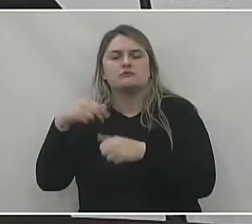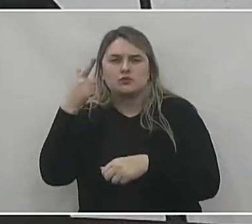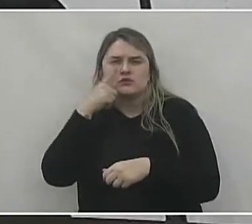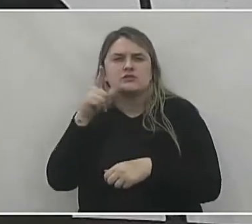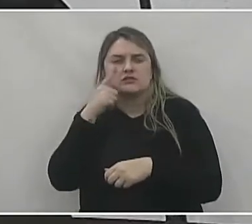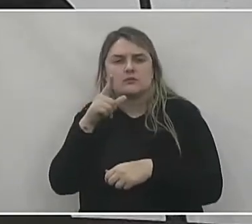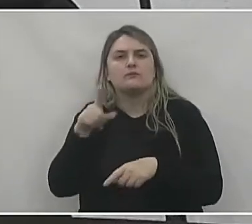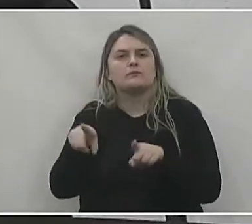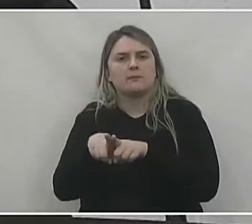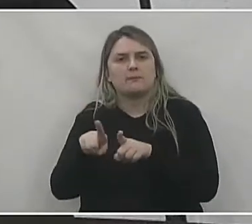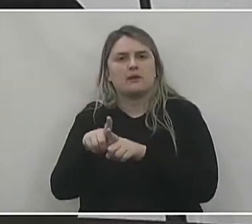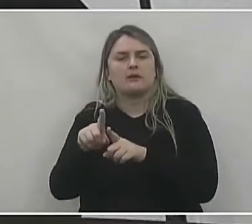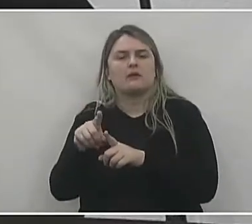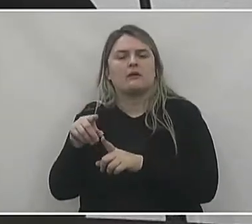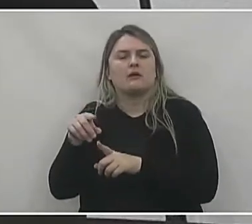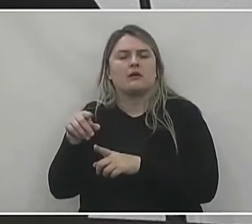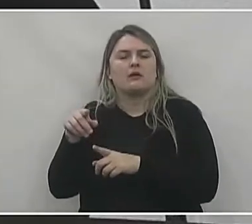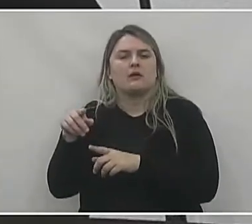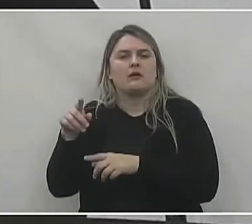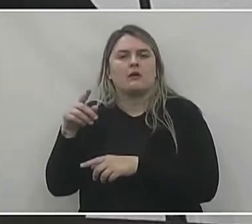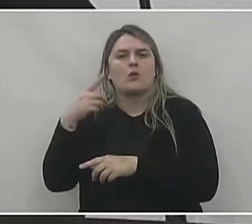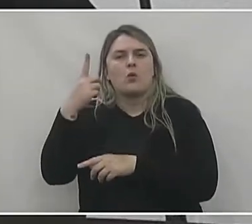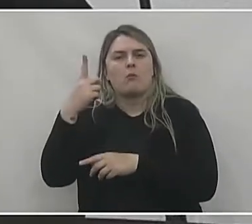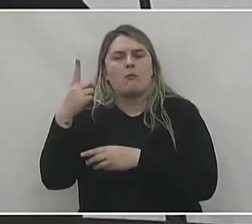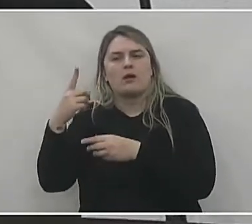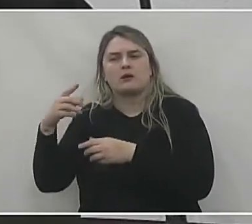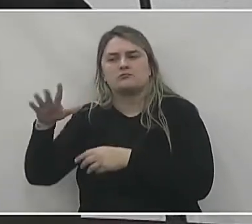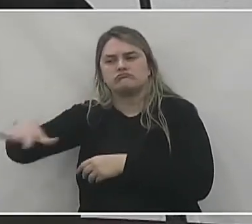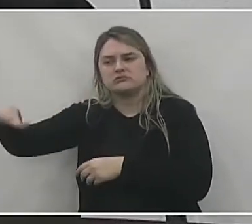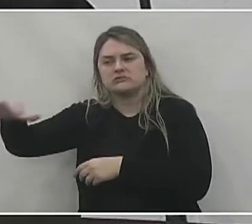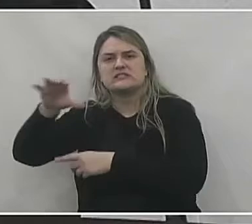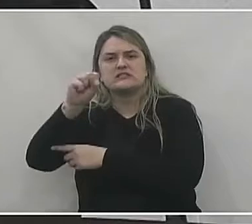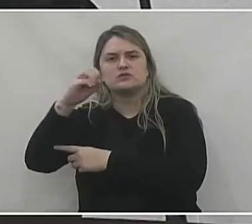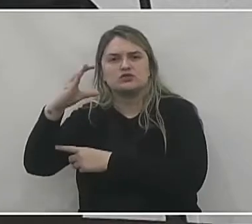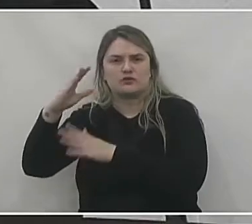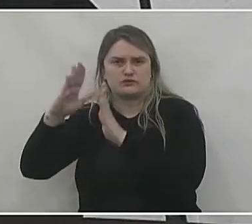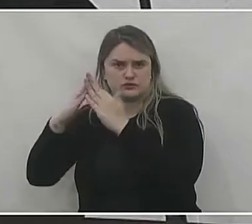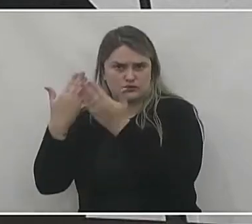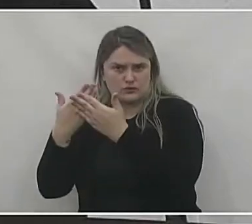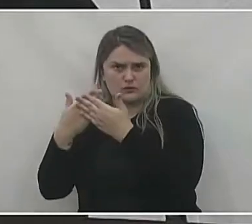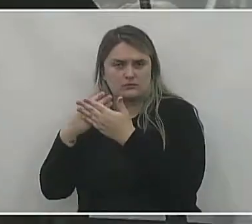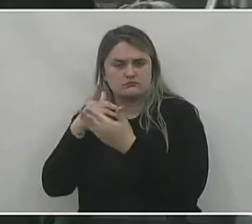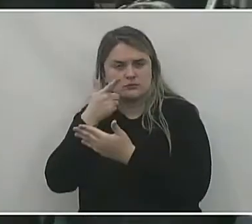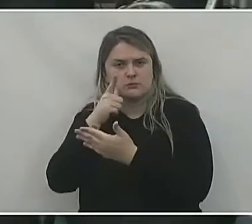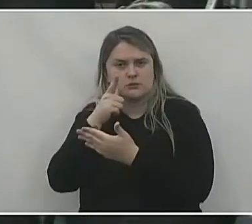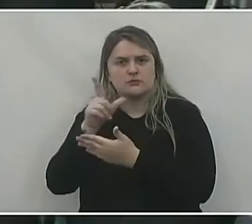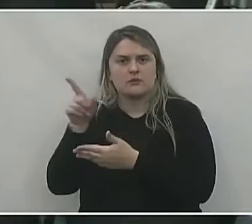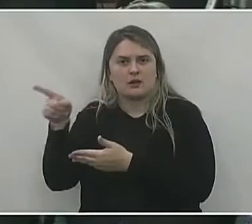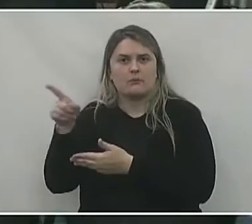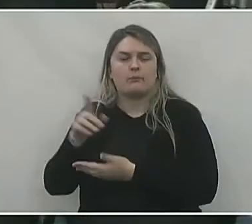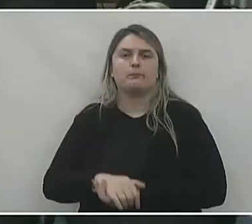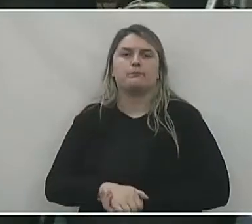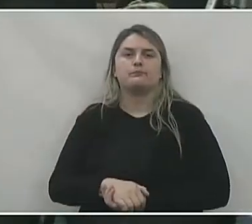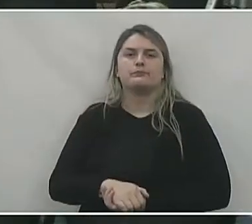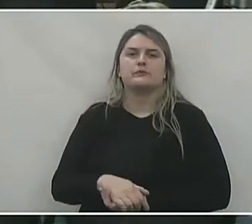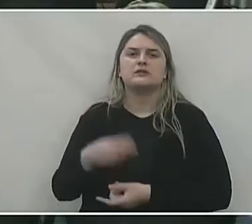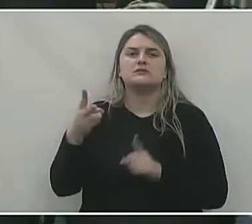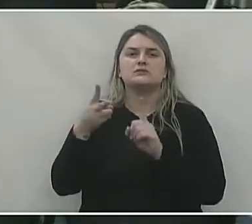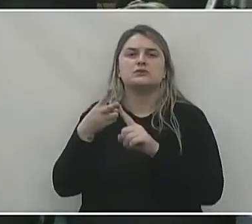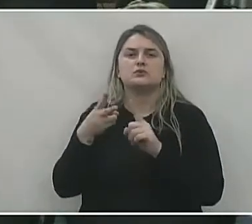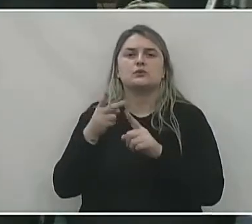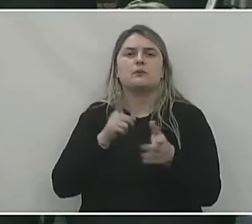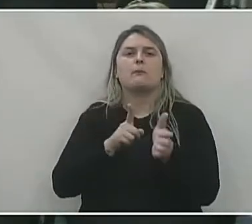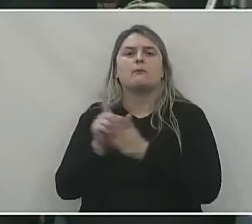Inclusive uma no Colégio São Cristóvão, lá que nós colocamos uma lá. A próxima